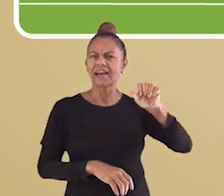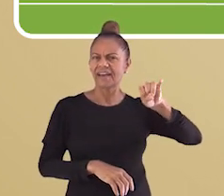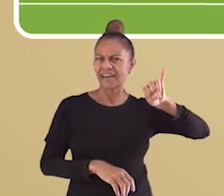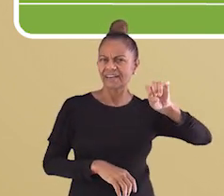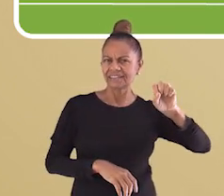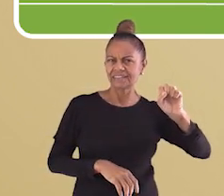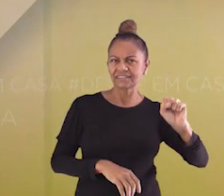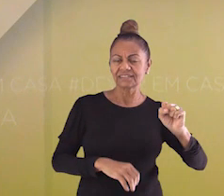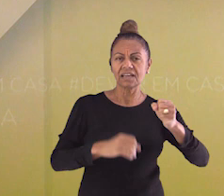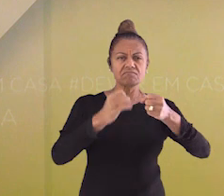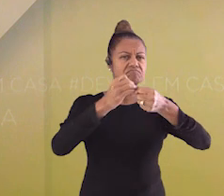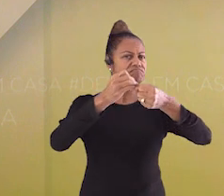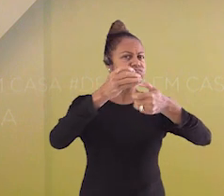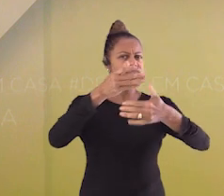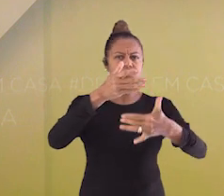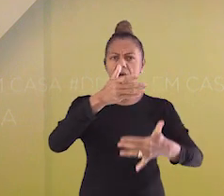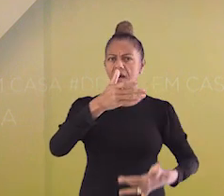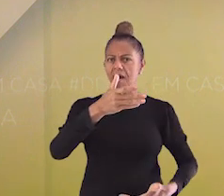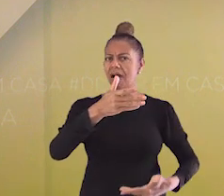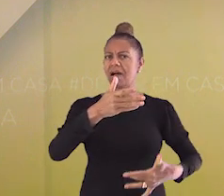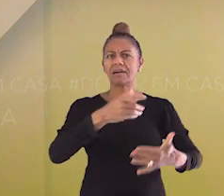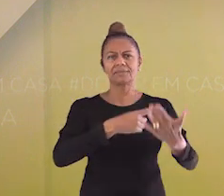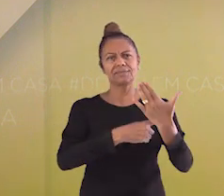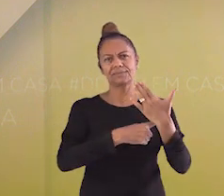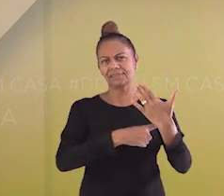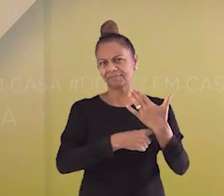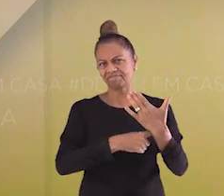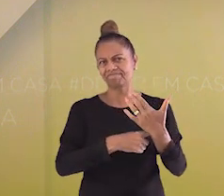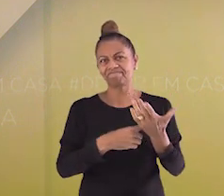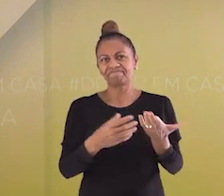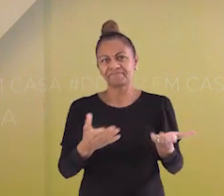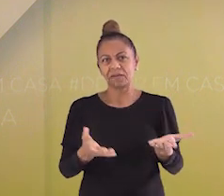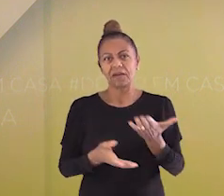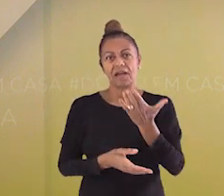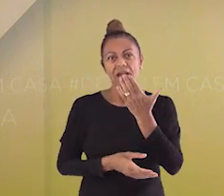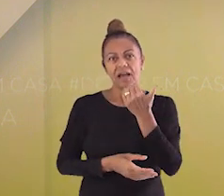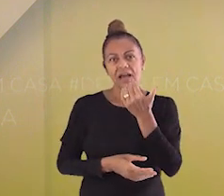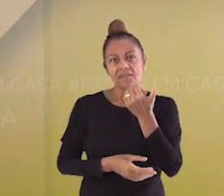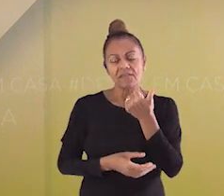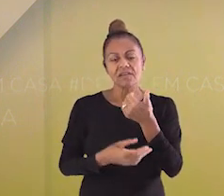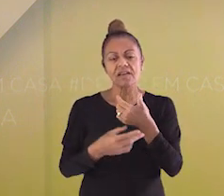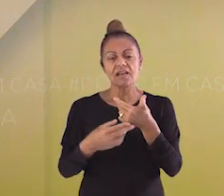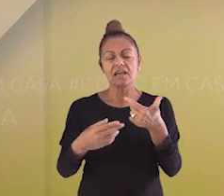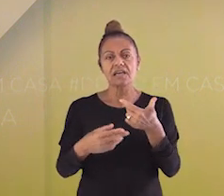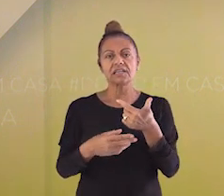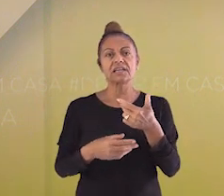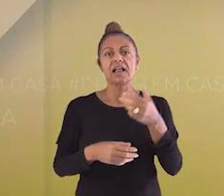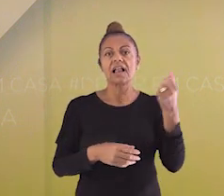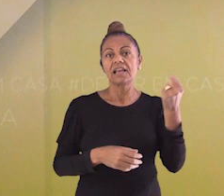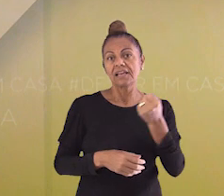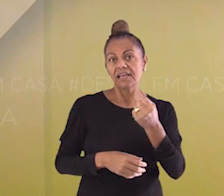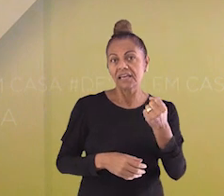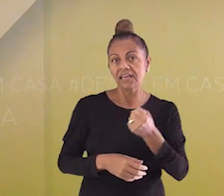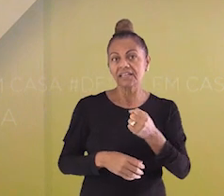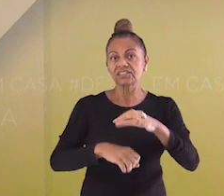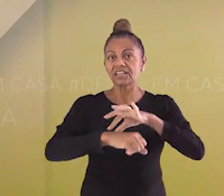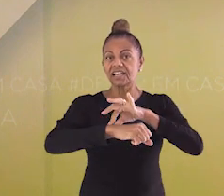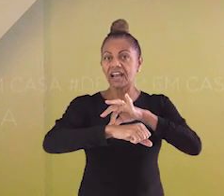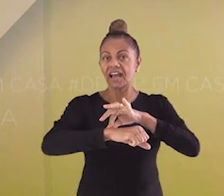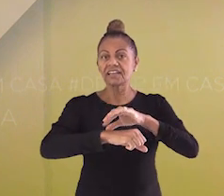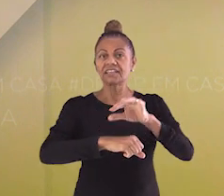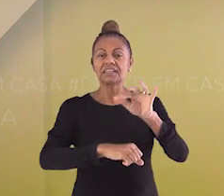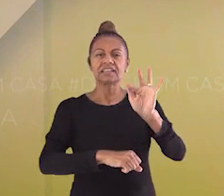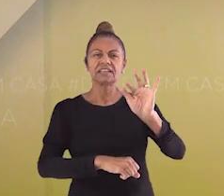funcionalidades. E, no caso dos alimentos, leite e derivados, né? Fígado,